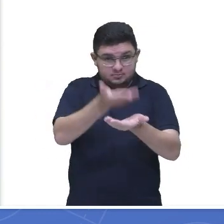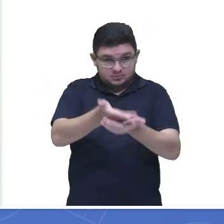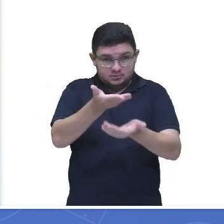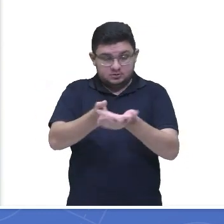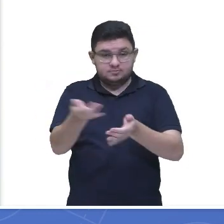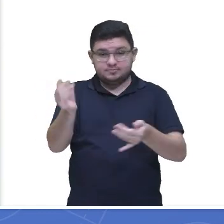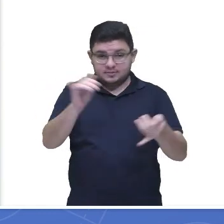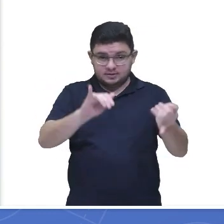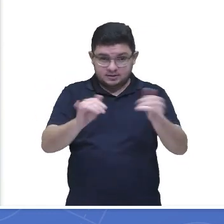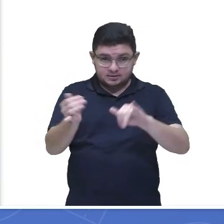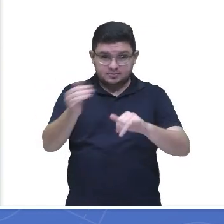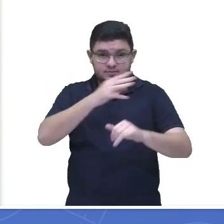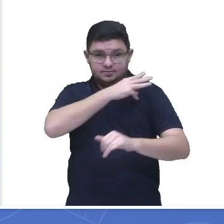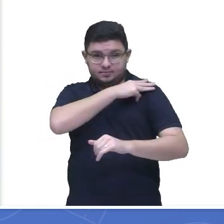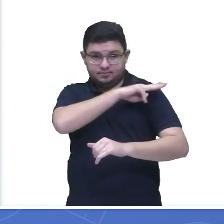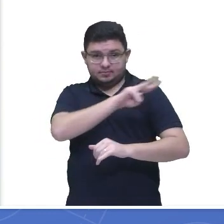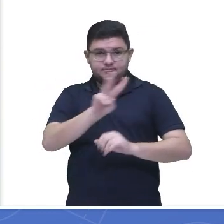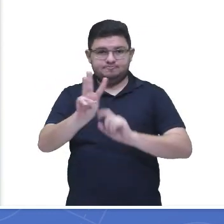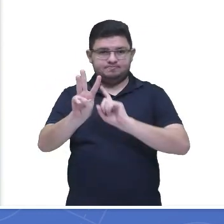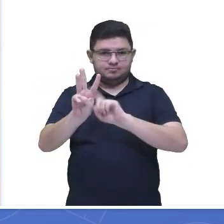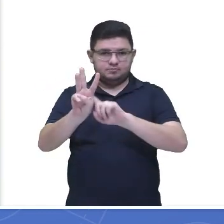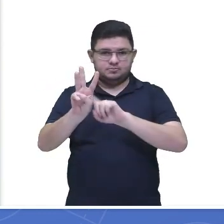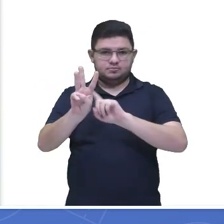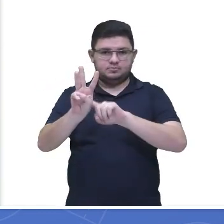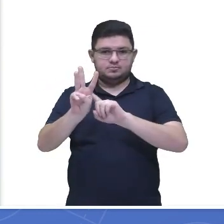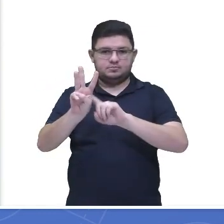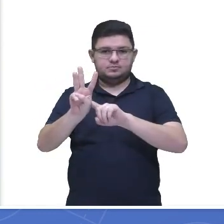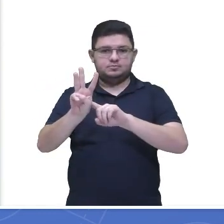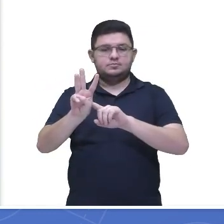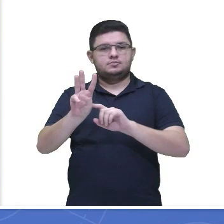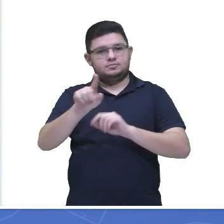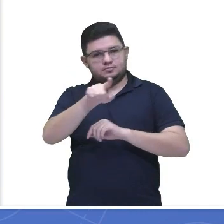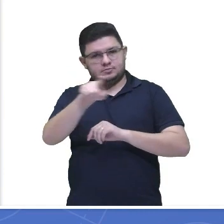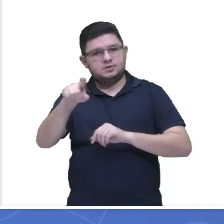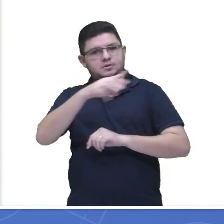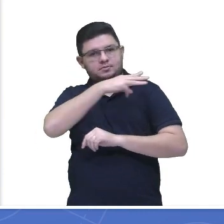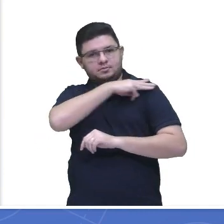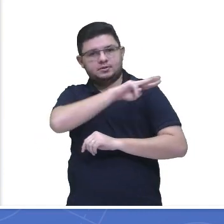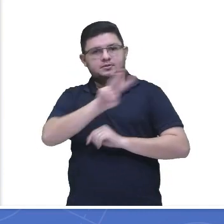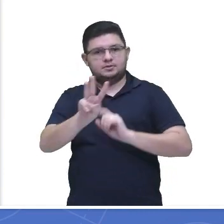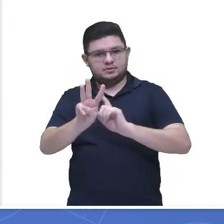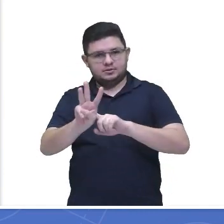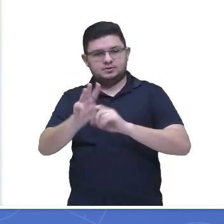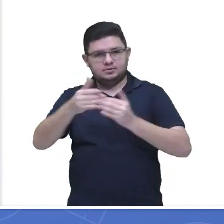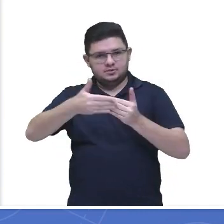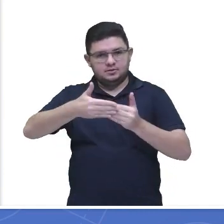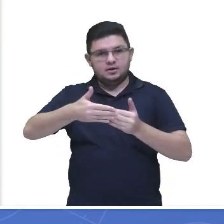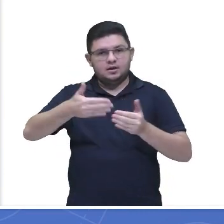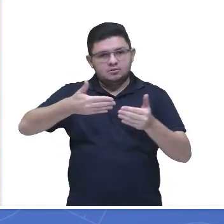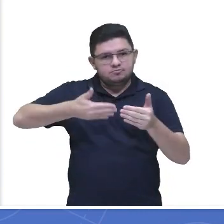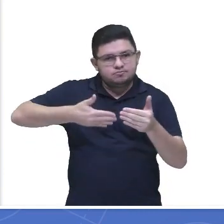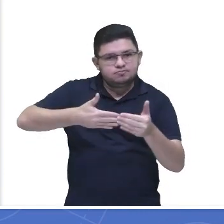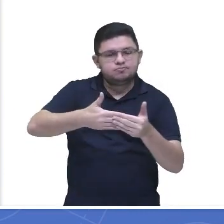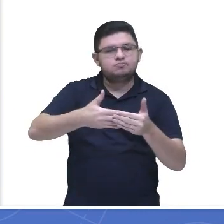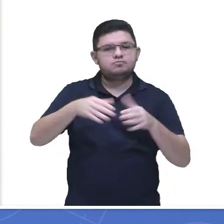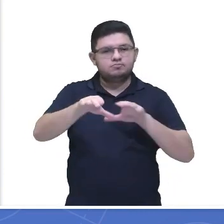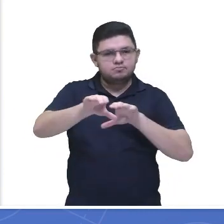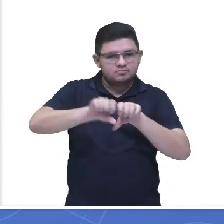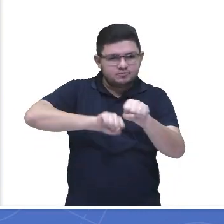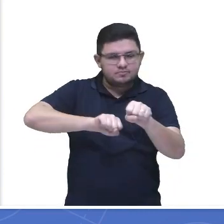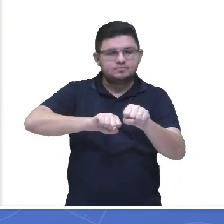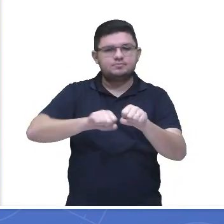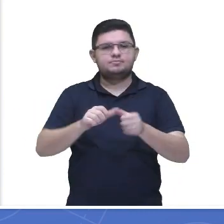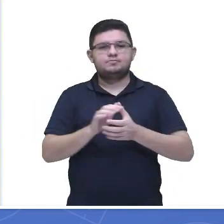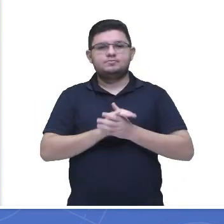do terceiro ano, né? O terceirão, última etapa aí do